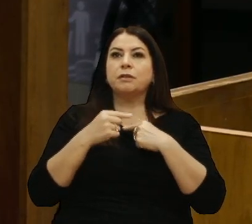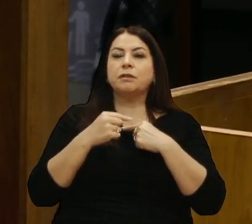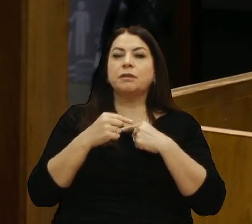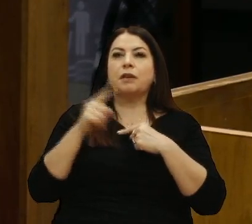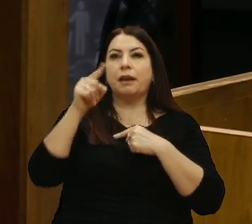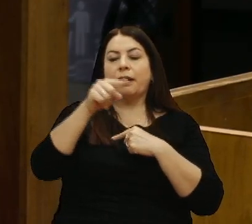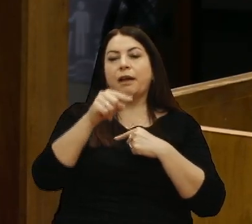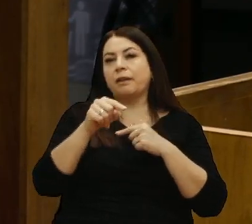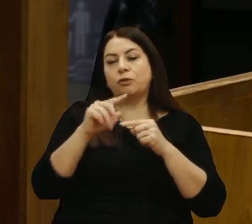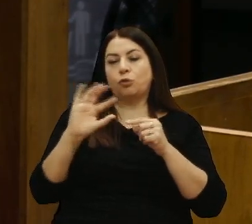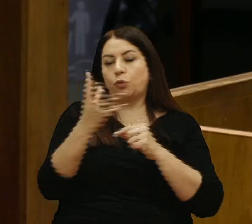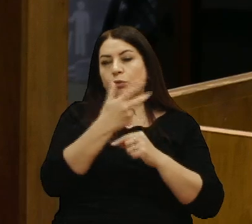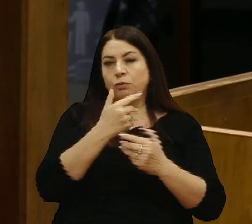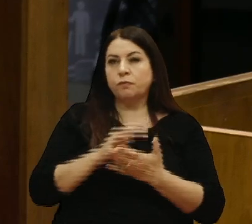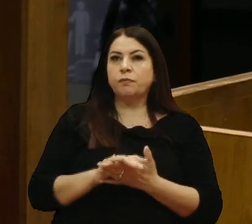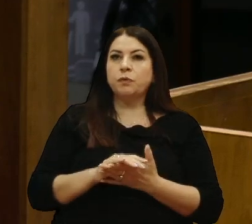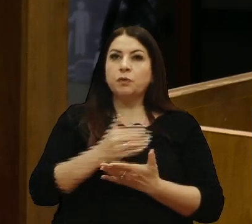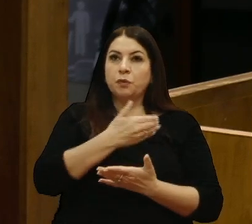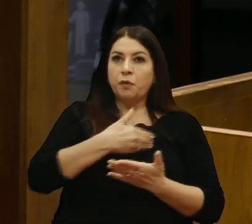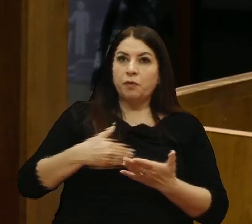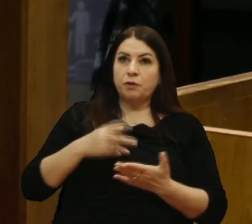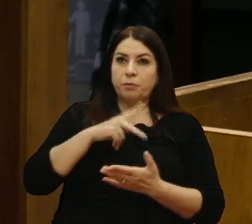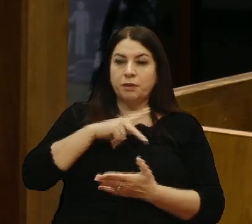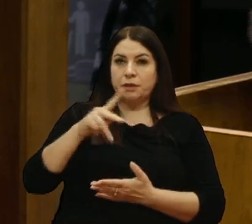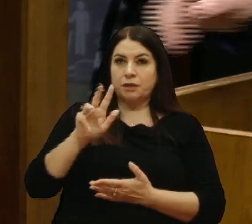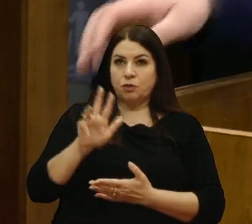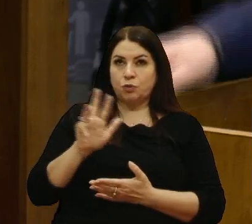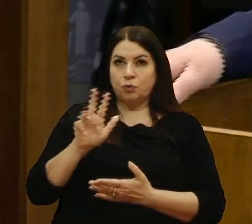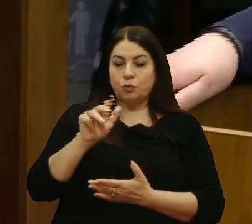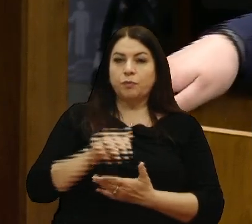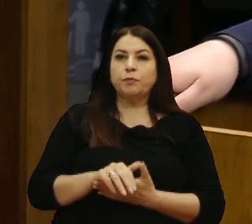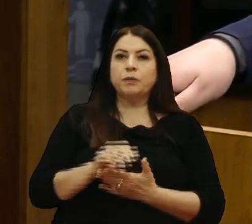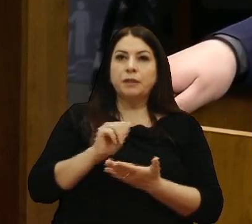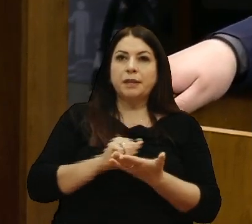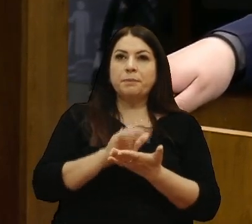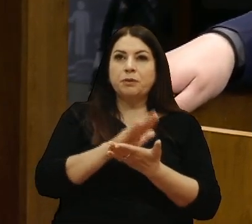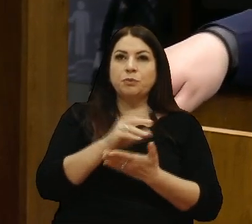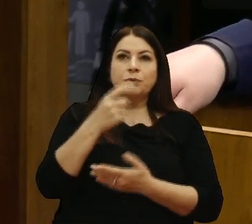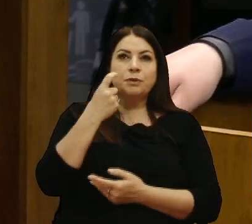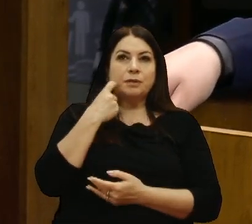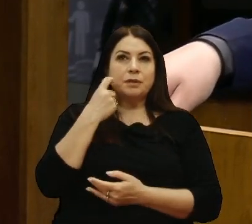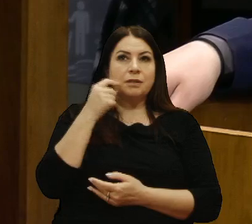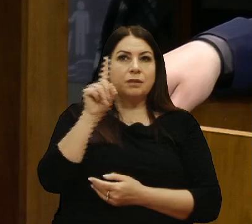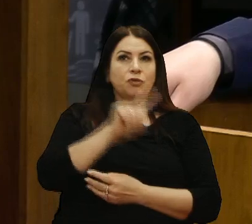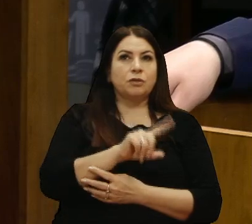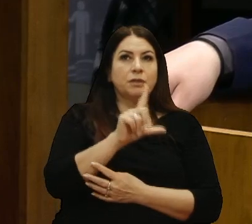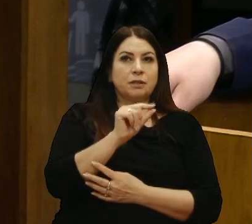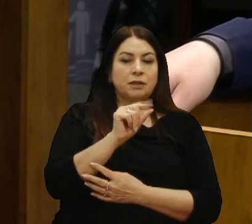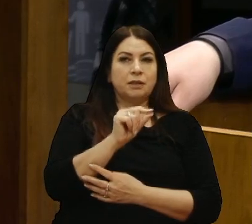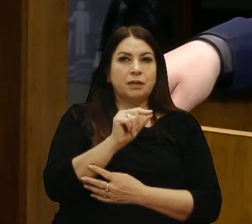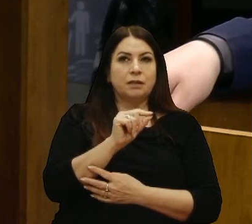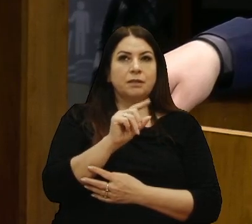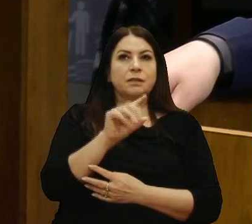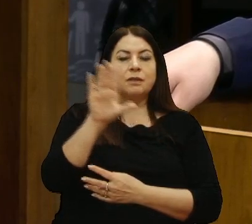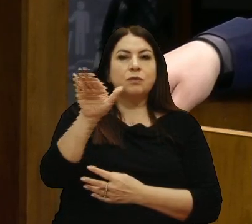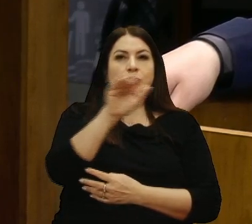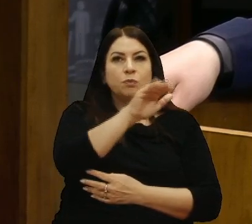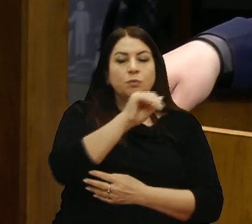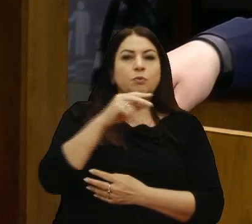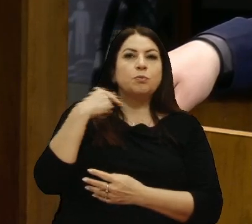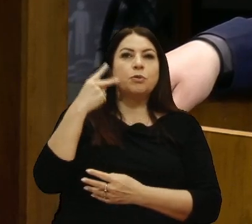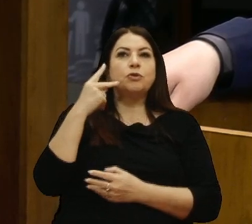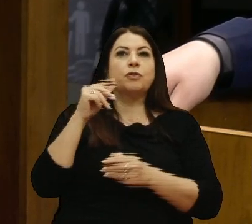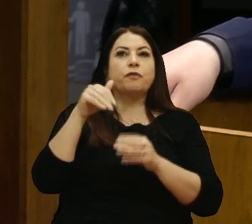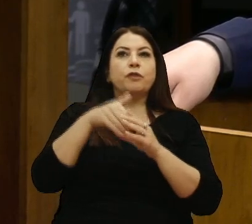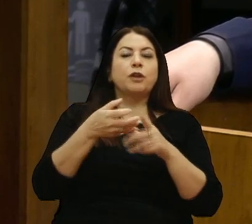Planalto. O governo do presidente Luiz Inácio Lula da Silva demitiu nesta sexta-feira, dia 10/10, indicados políticos de parlamentares que